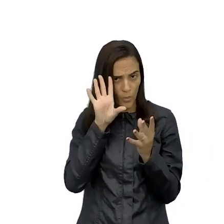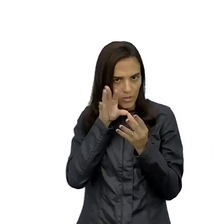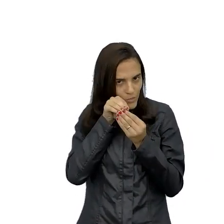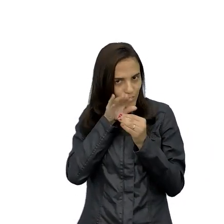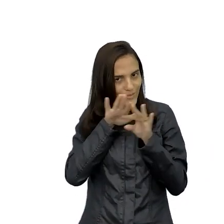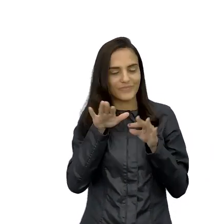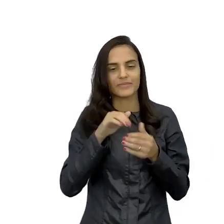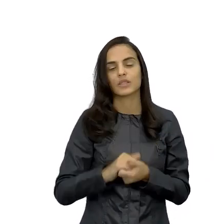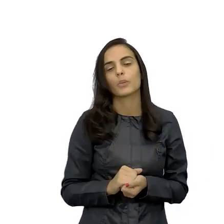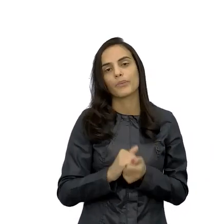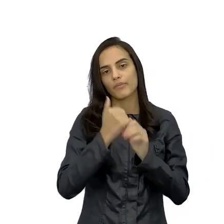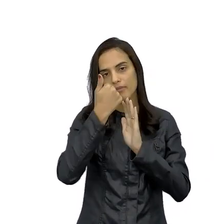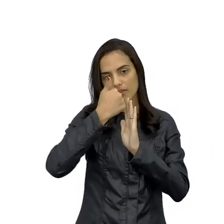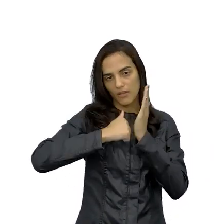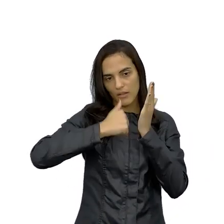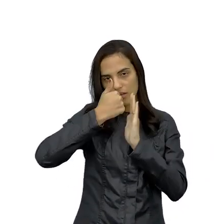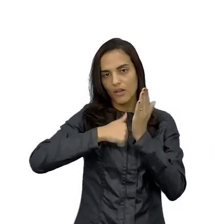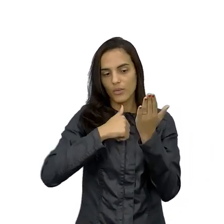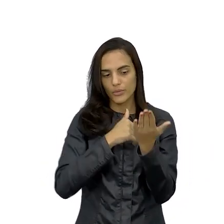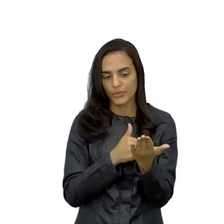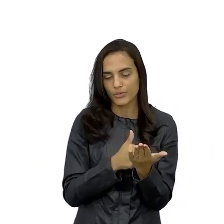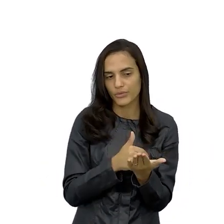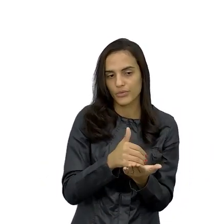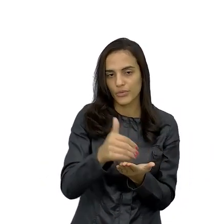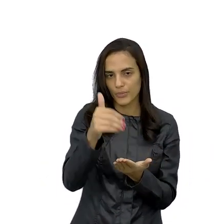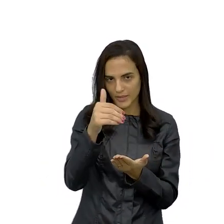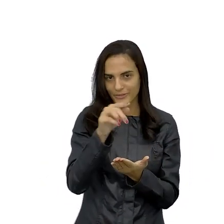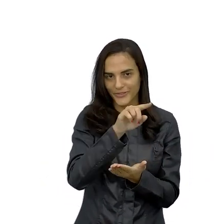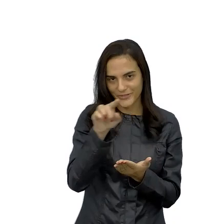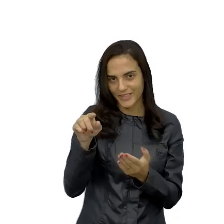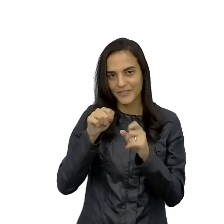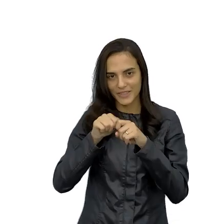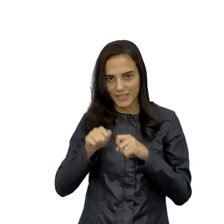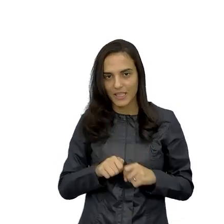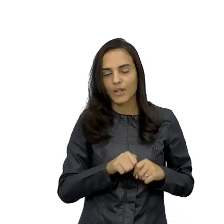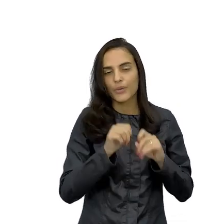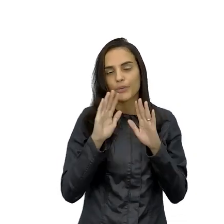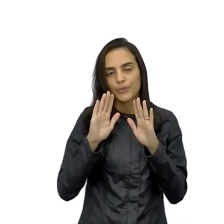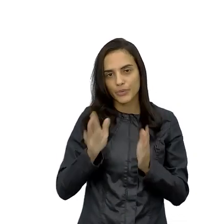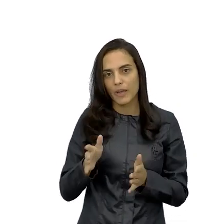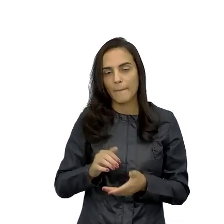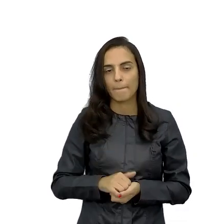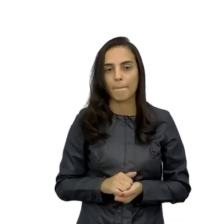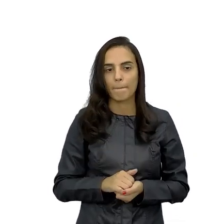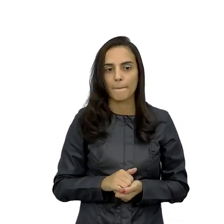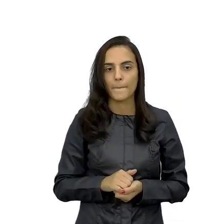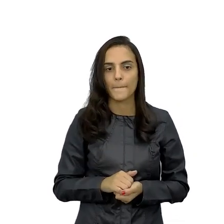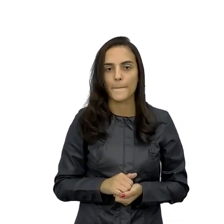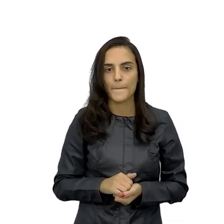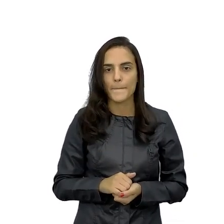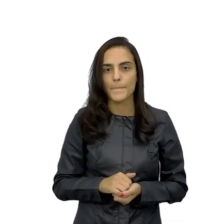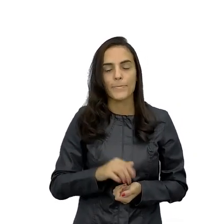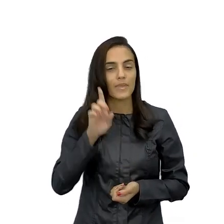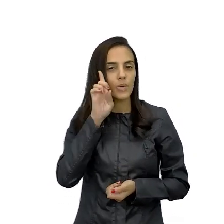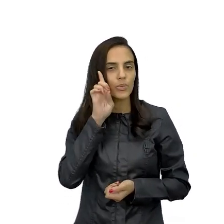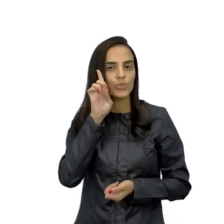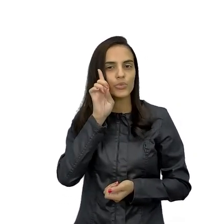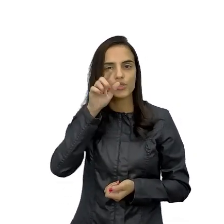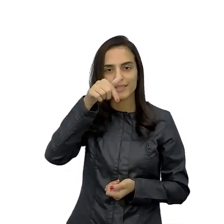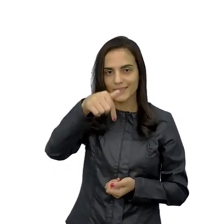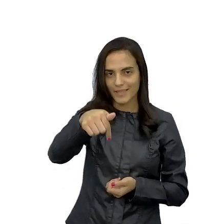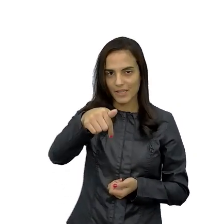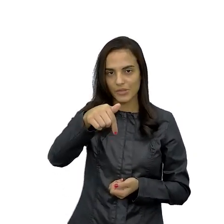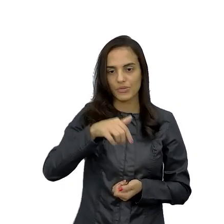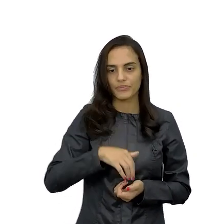dessa avaliação diagnóstica de entrada, essa que vocês fizeram aí a partir do dia